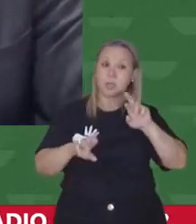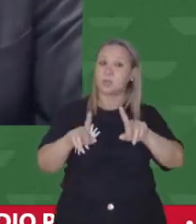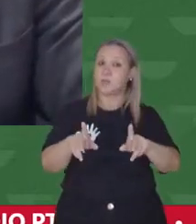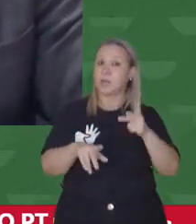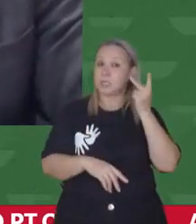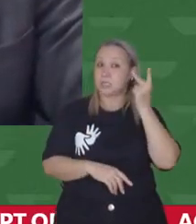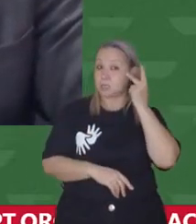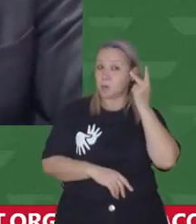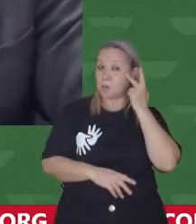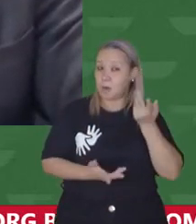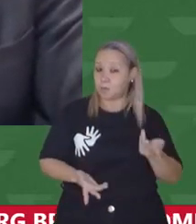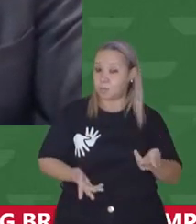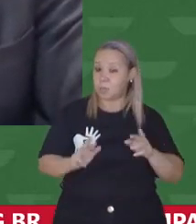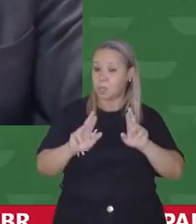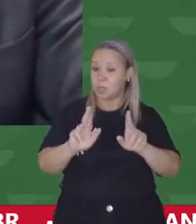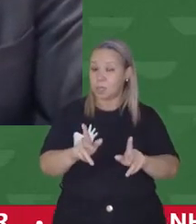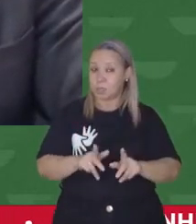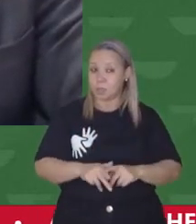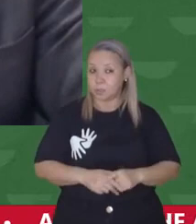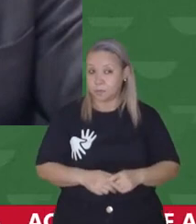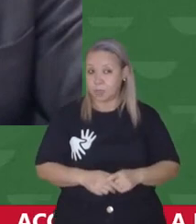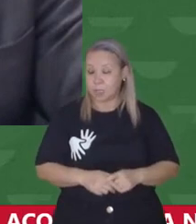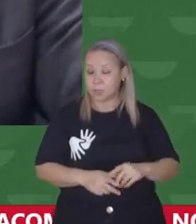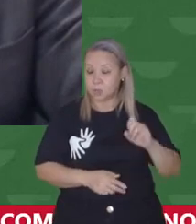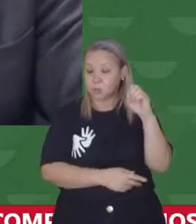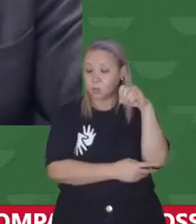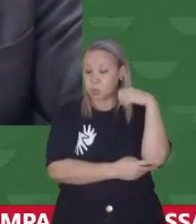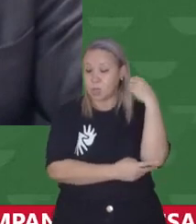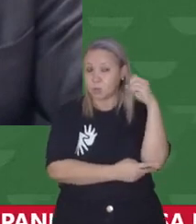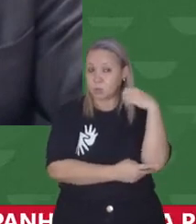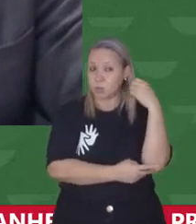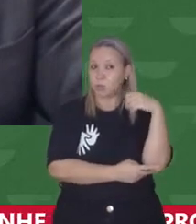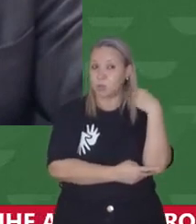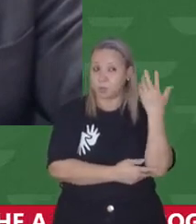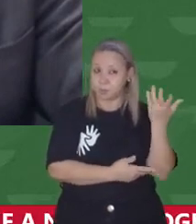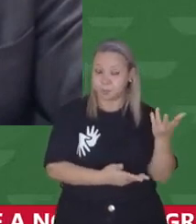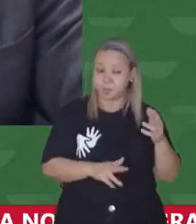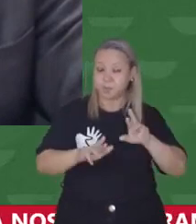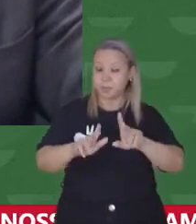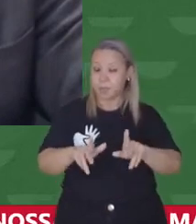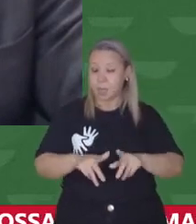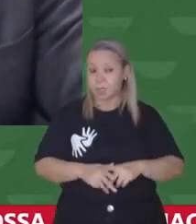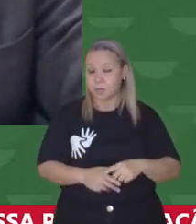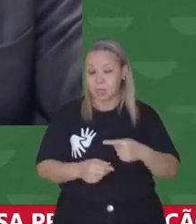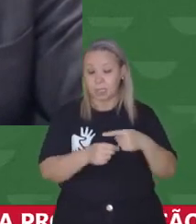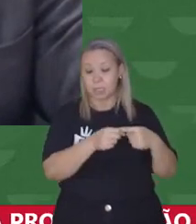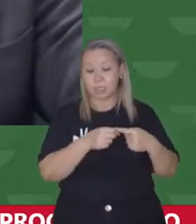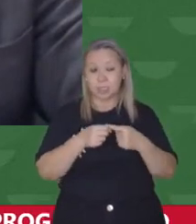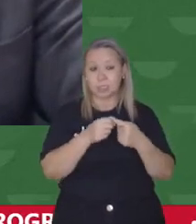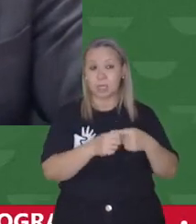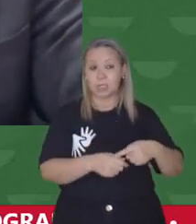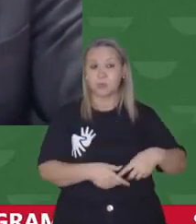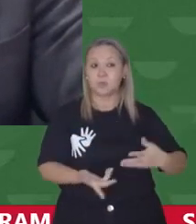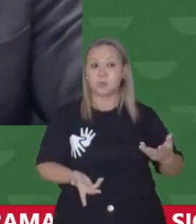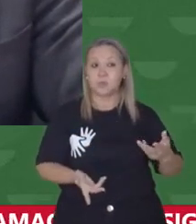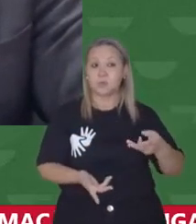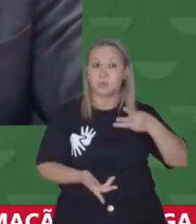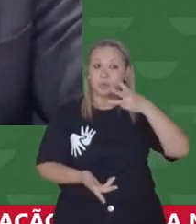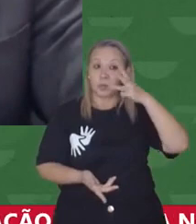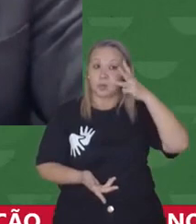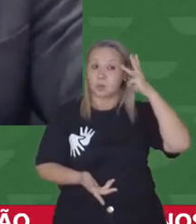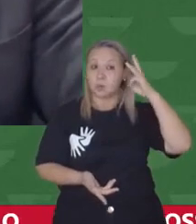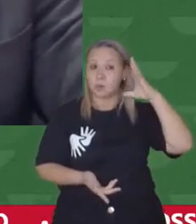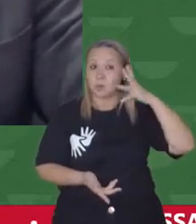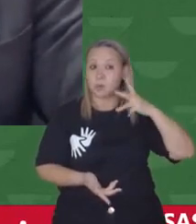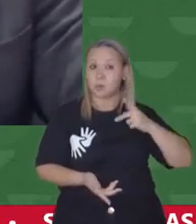Paulo, que é diferente de uma cidade dos Pampas, lá no Rio Grande do Sul, que é diferente de uma cidade no Mato Grosso, né? Que